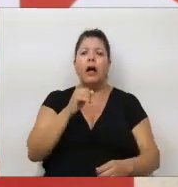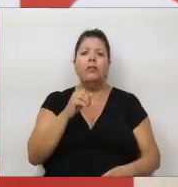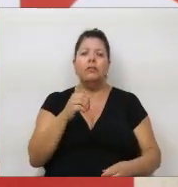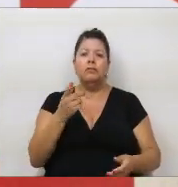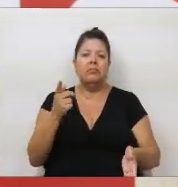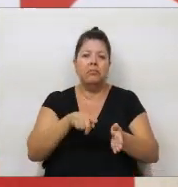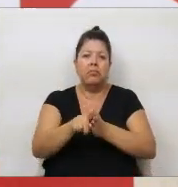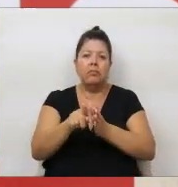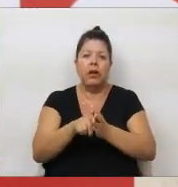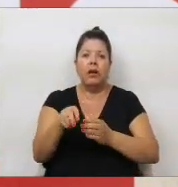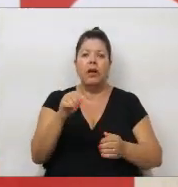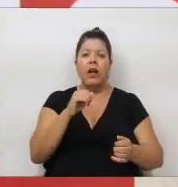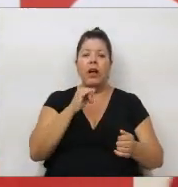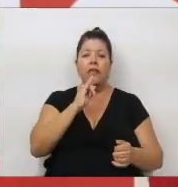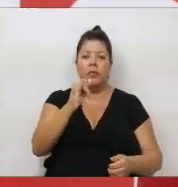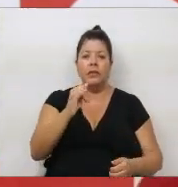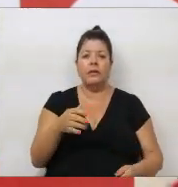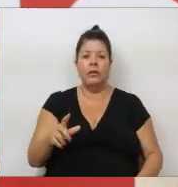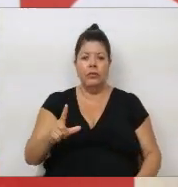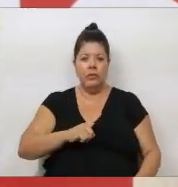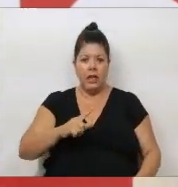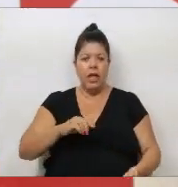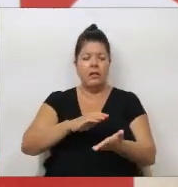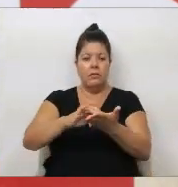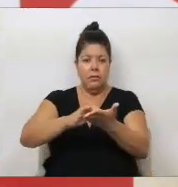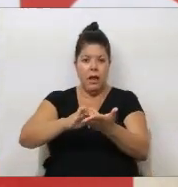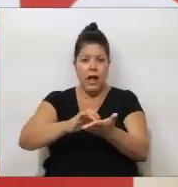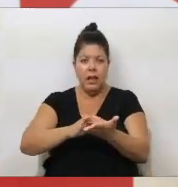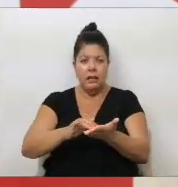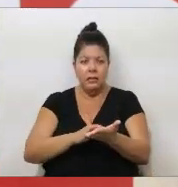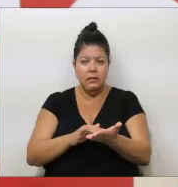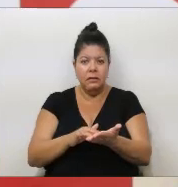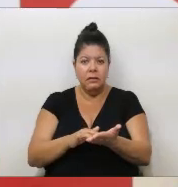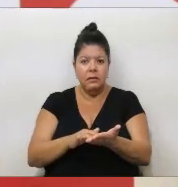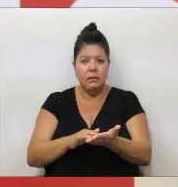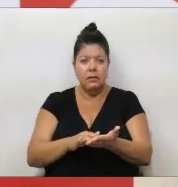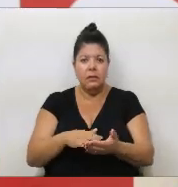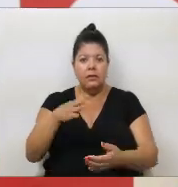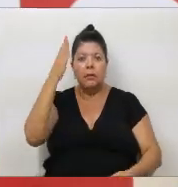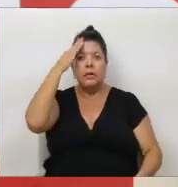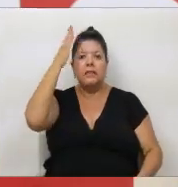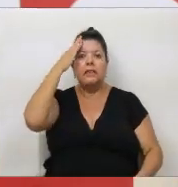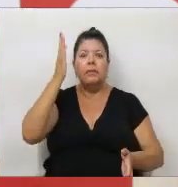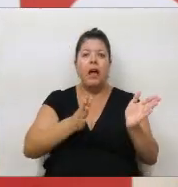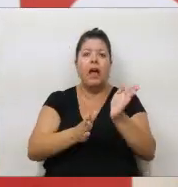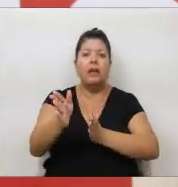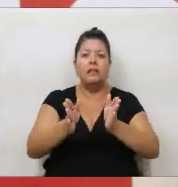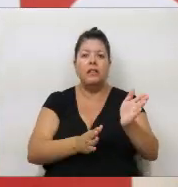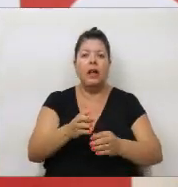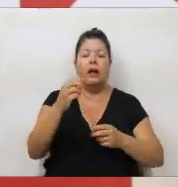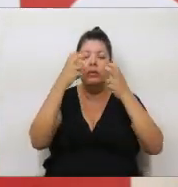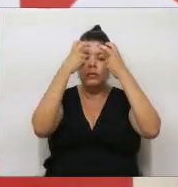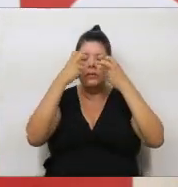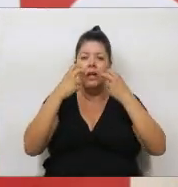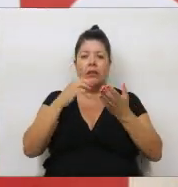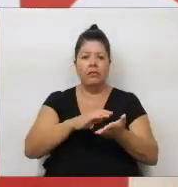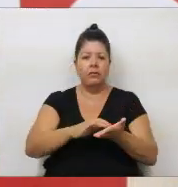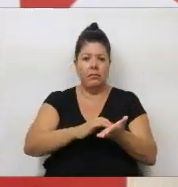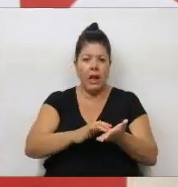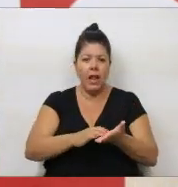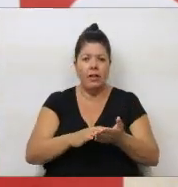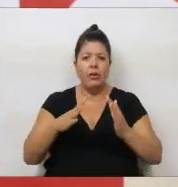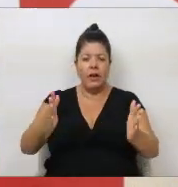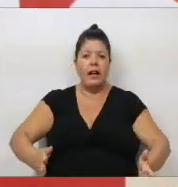informação, nós temos informativos em braille para que eles possam acessar um deficiente visual, por exemplo,